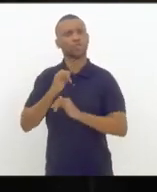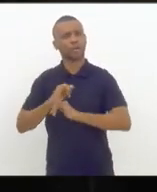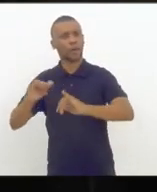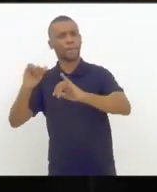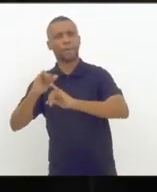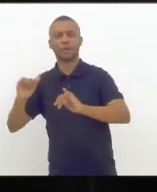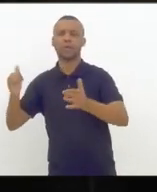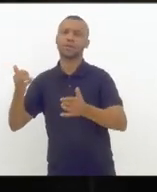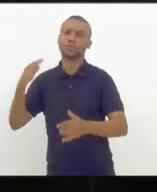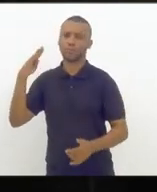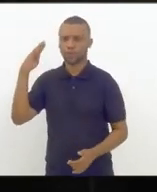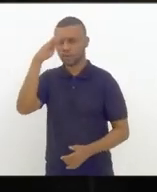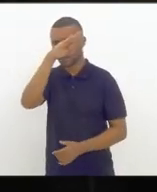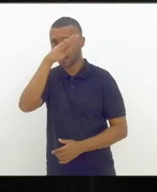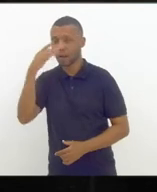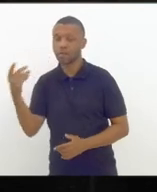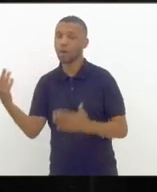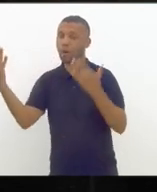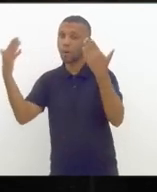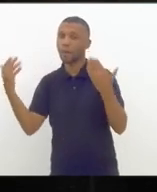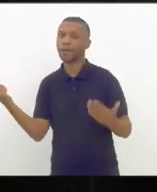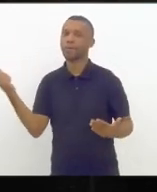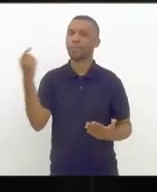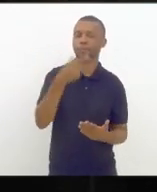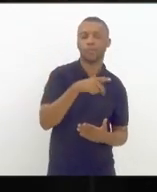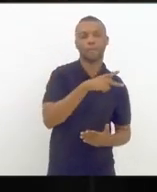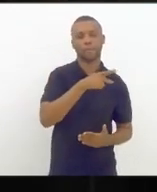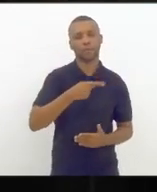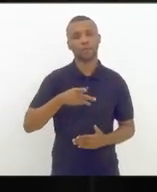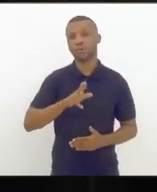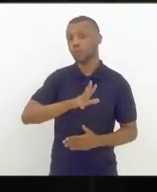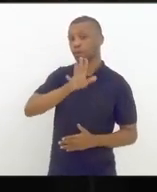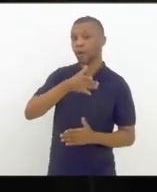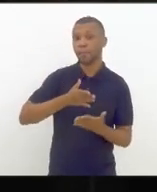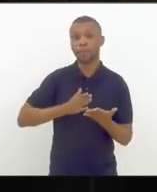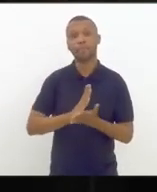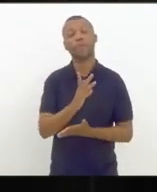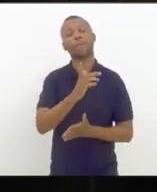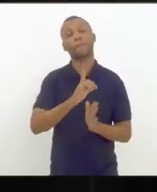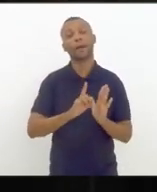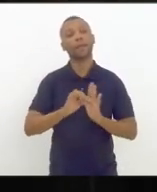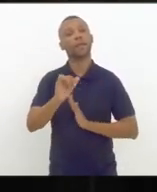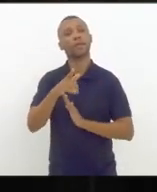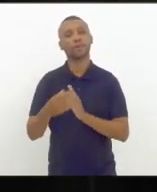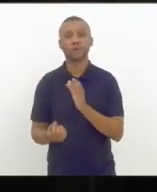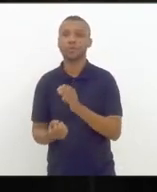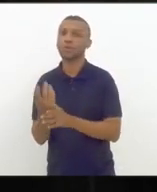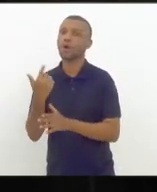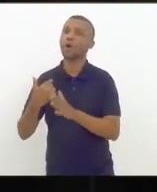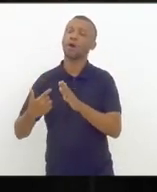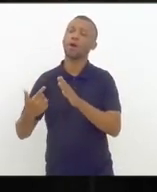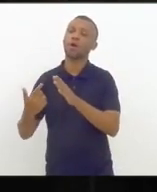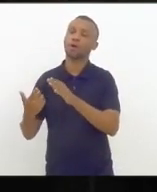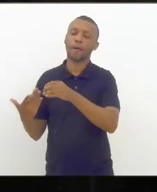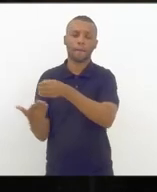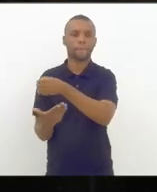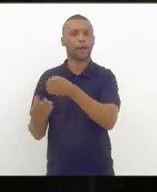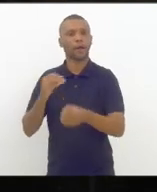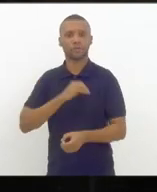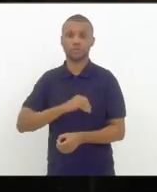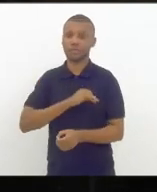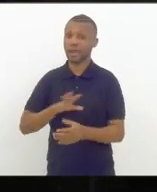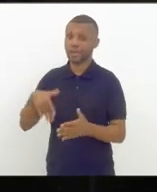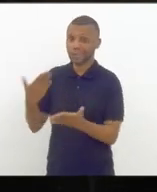com o presidente Lula é que na verdade aprovou uma lei que instituiu o piso salarial Nacional do magistério né se não teria até hoje